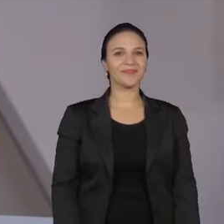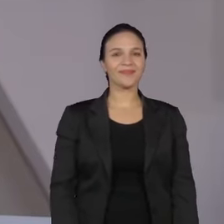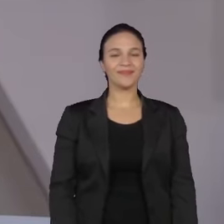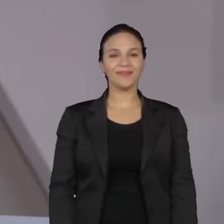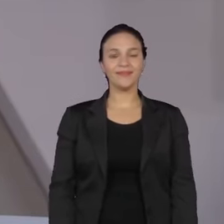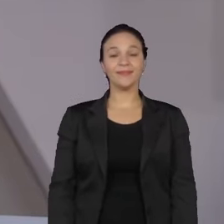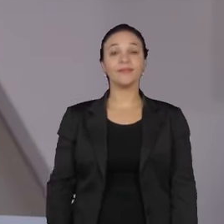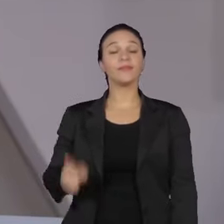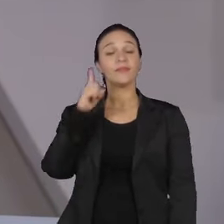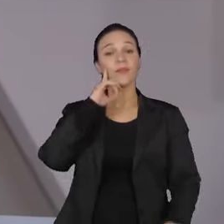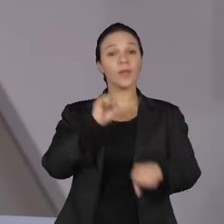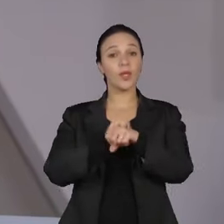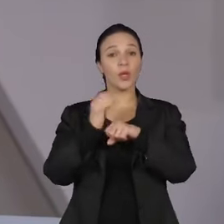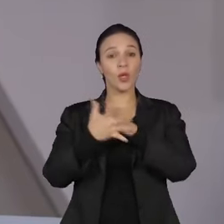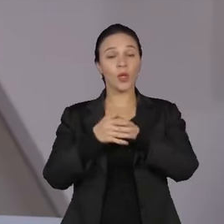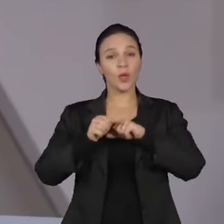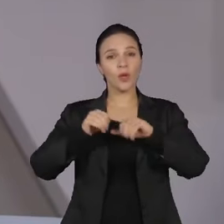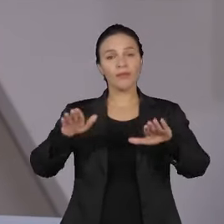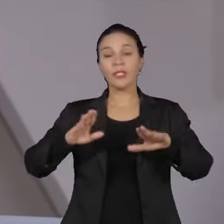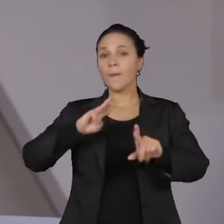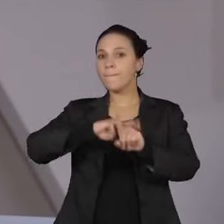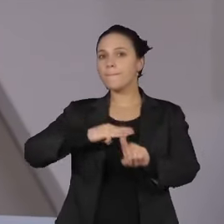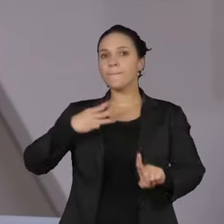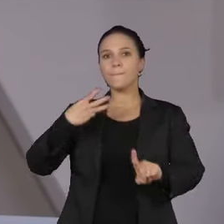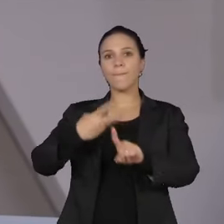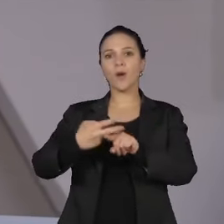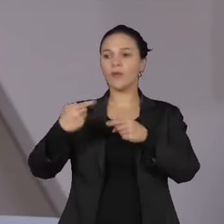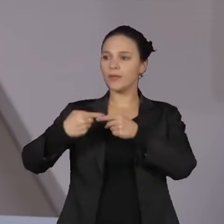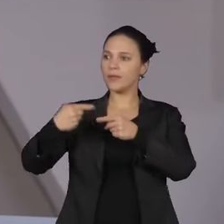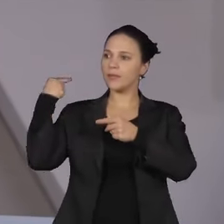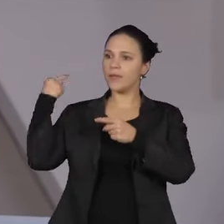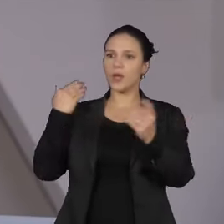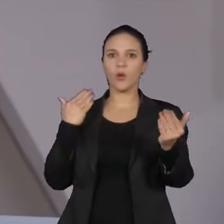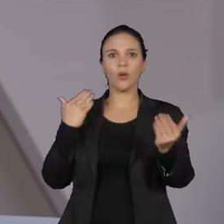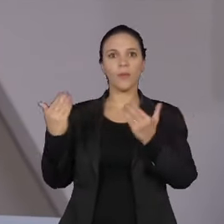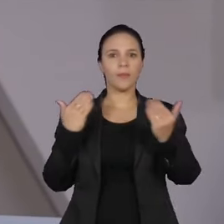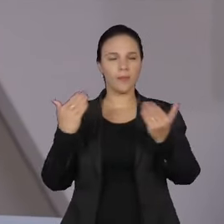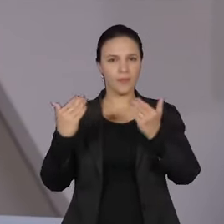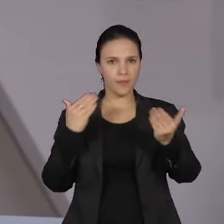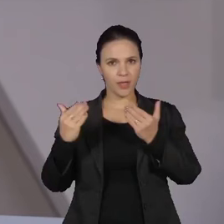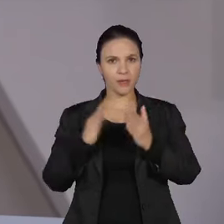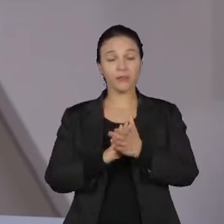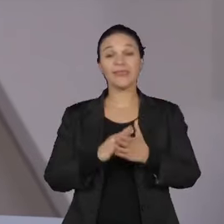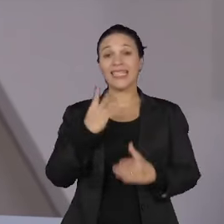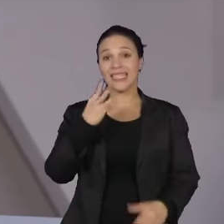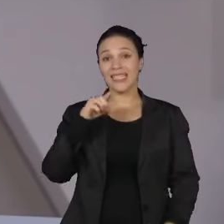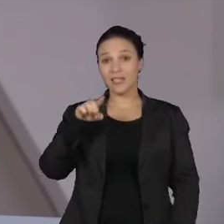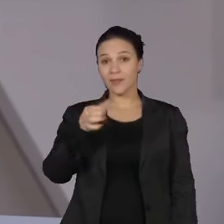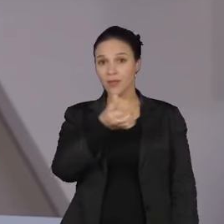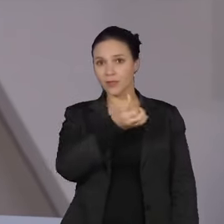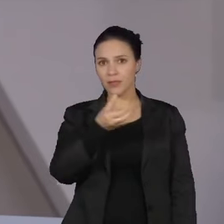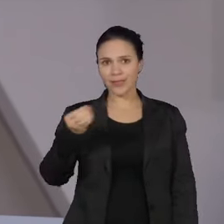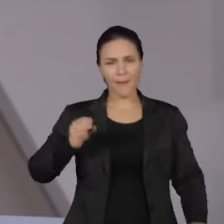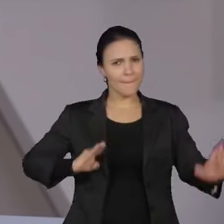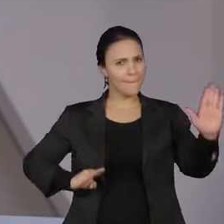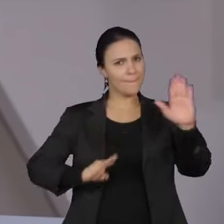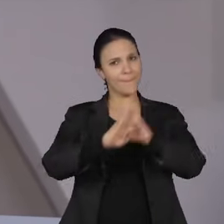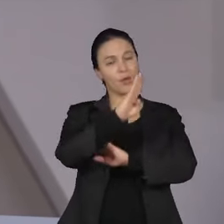Os casos de Covid-19 triplicaram na última semana em relação à semana anterior. De 3.600 foram